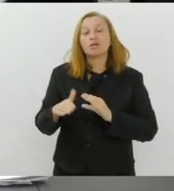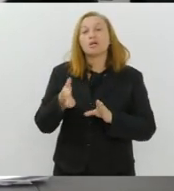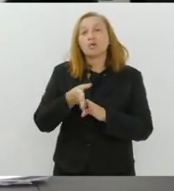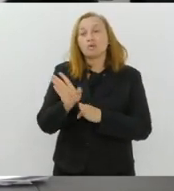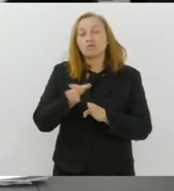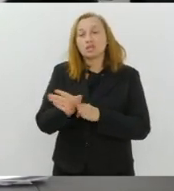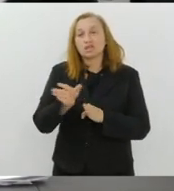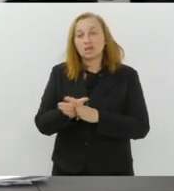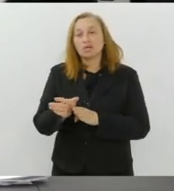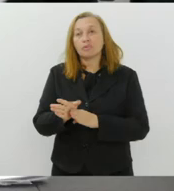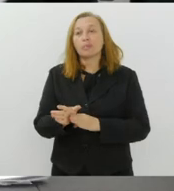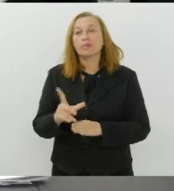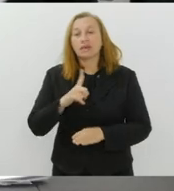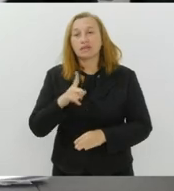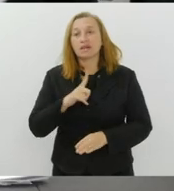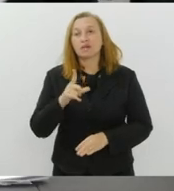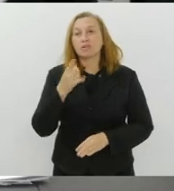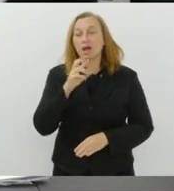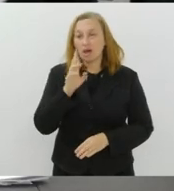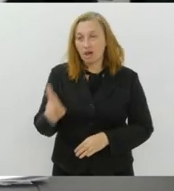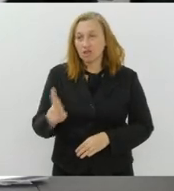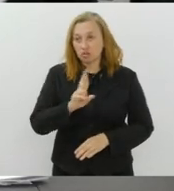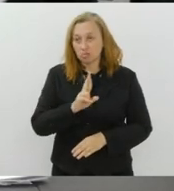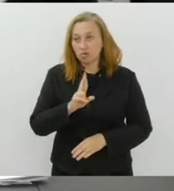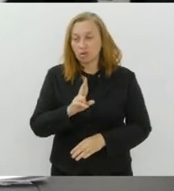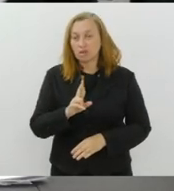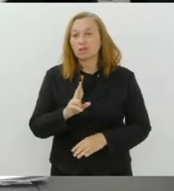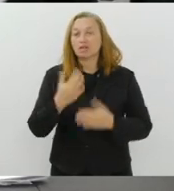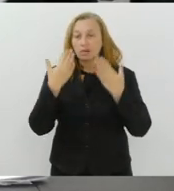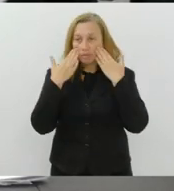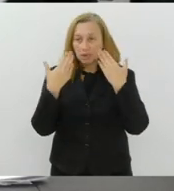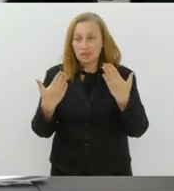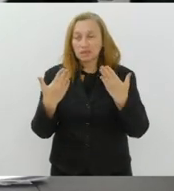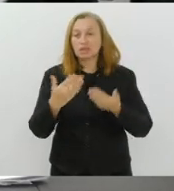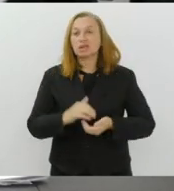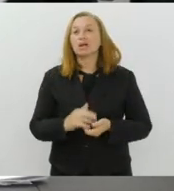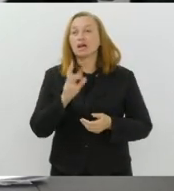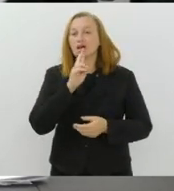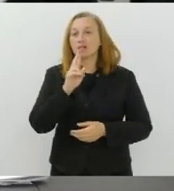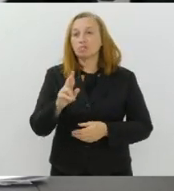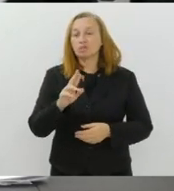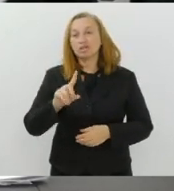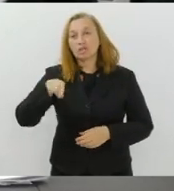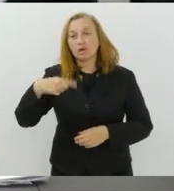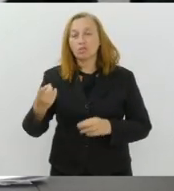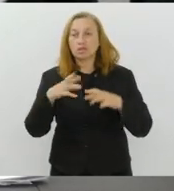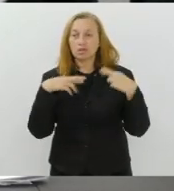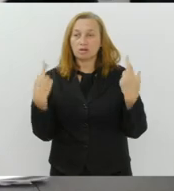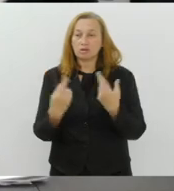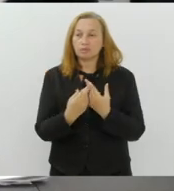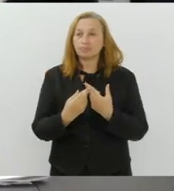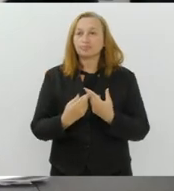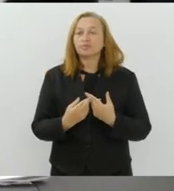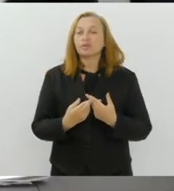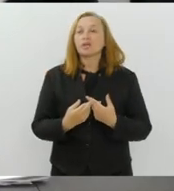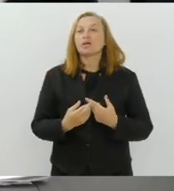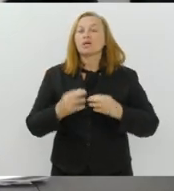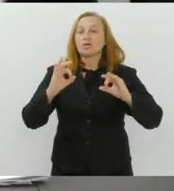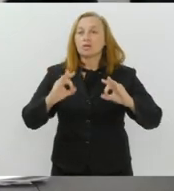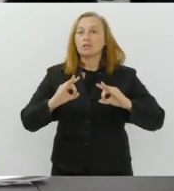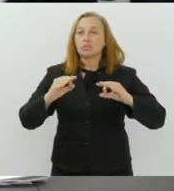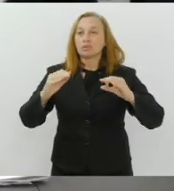orientação, para que tenhamos essa resposta e apresentar esta resposta na próxima reunião